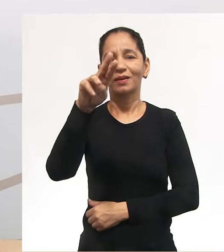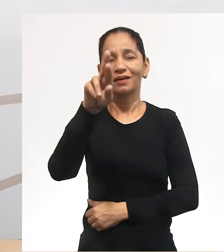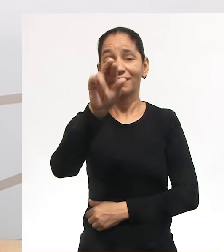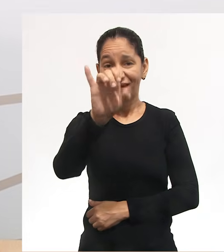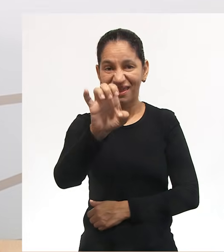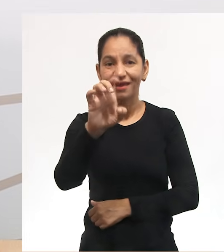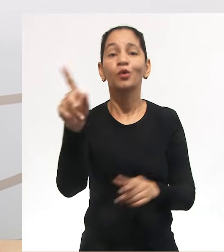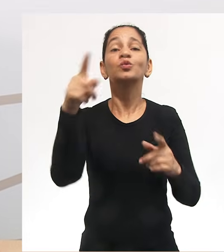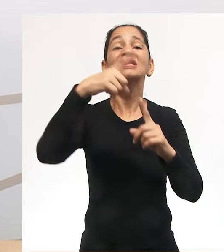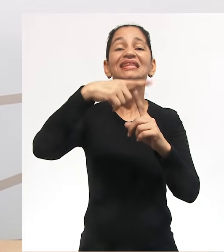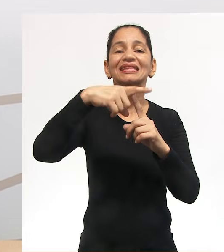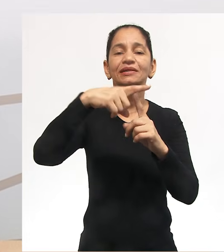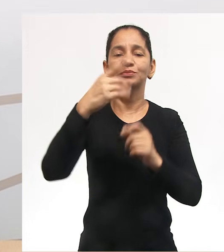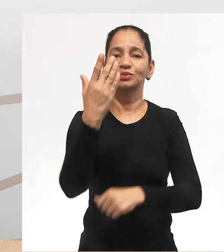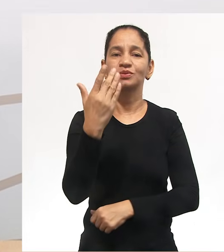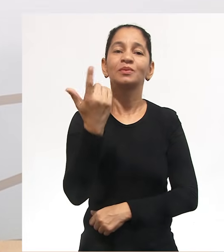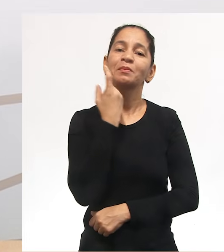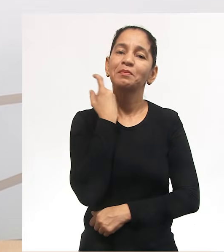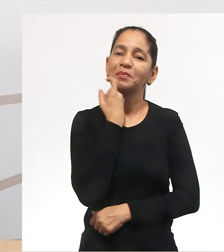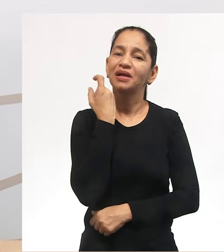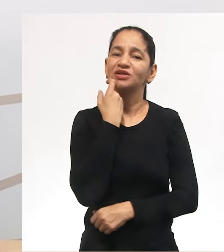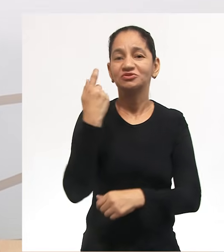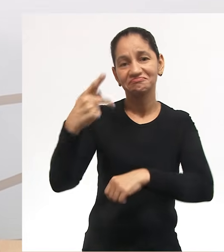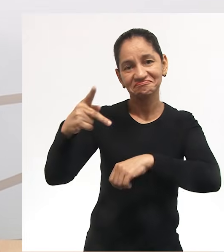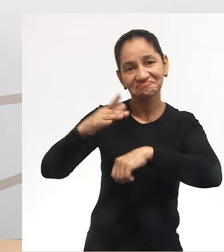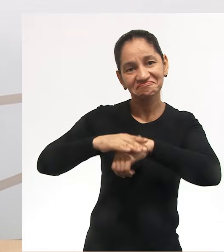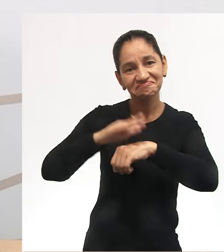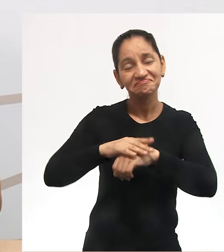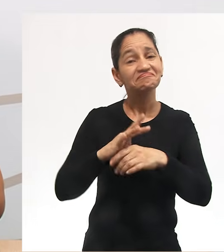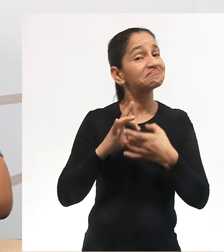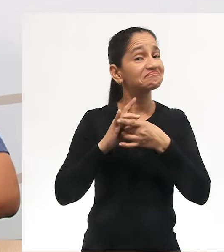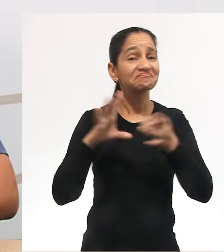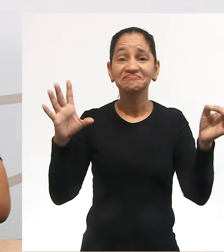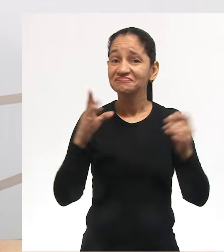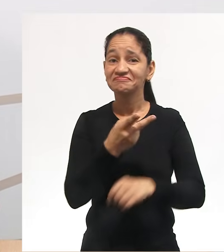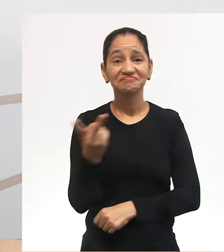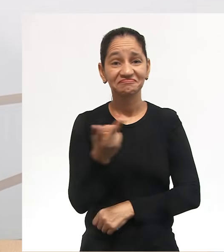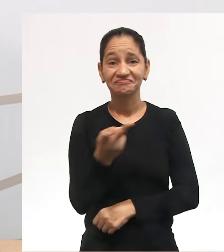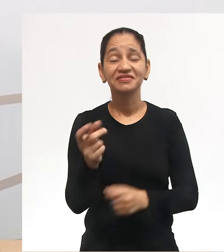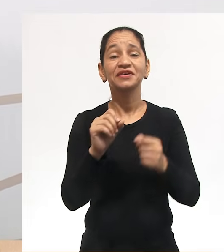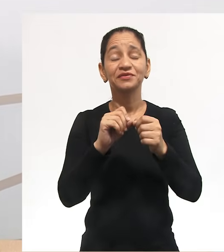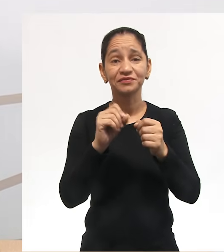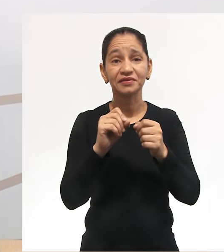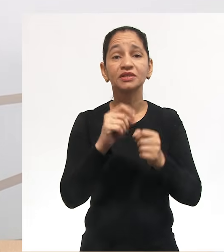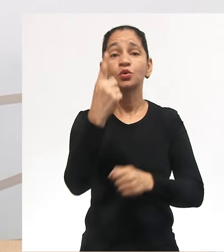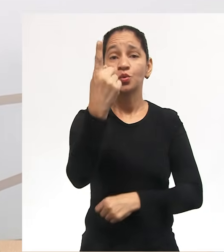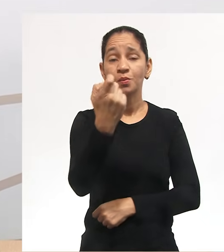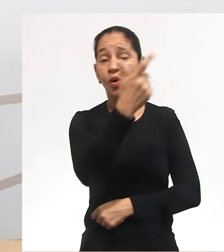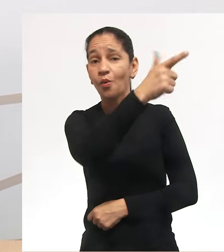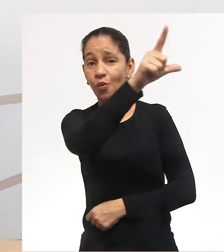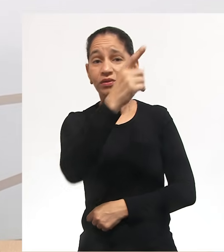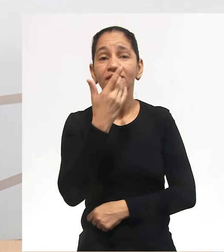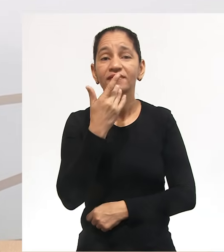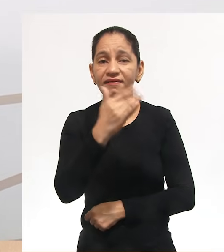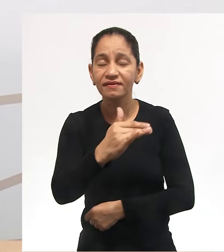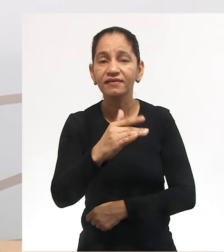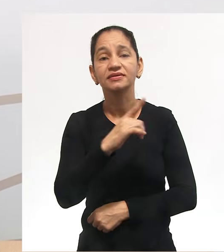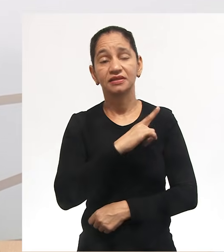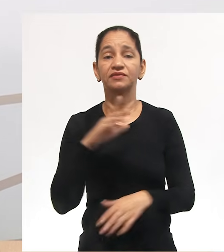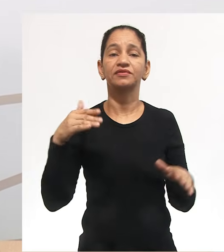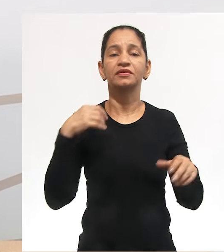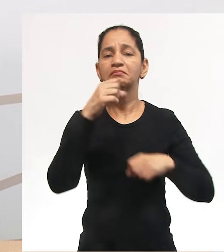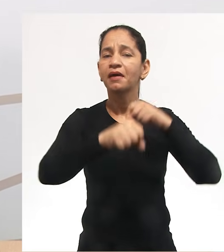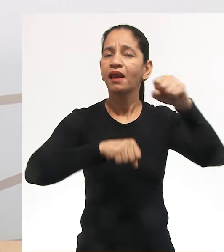ele desenhou as duas coisas que ele gostava mais. Então, assim, ficou bem livre para eles escolherem o que ele queria. Por exemplo, uma criança